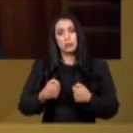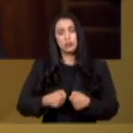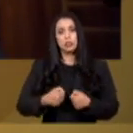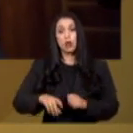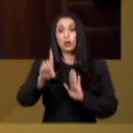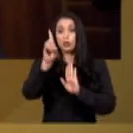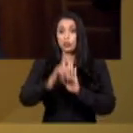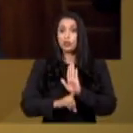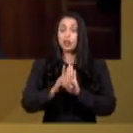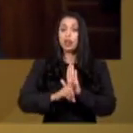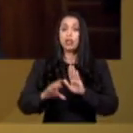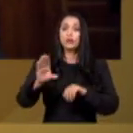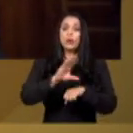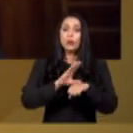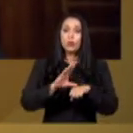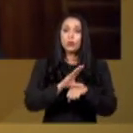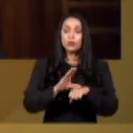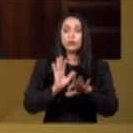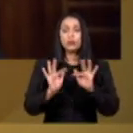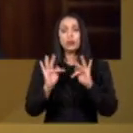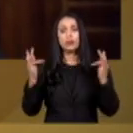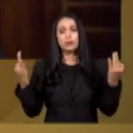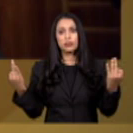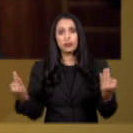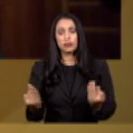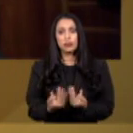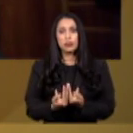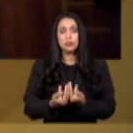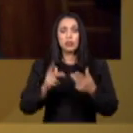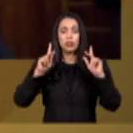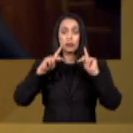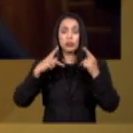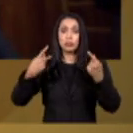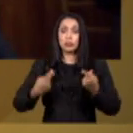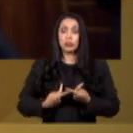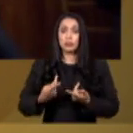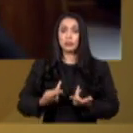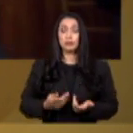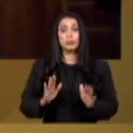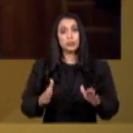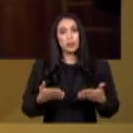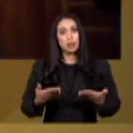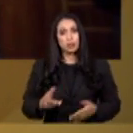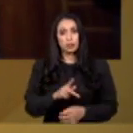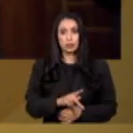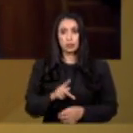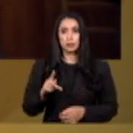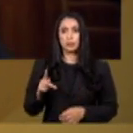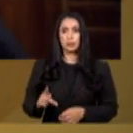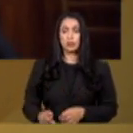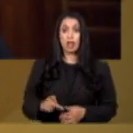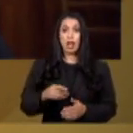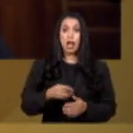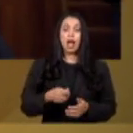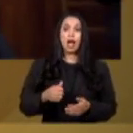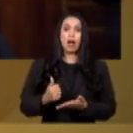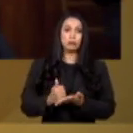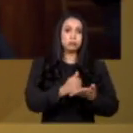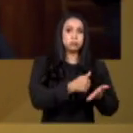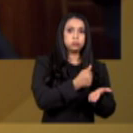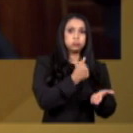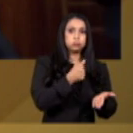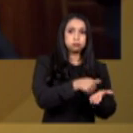os mais uma vida familiar e comunitário temos a exposição